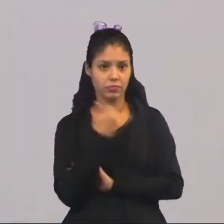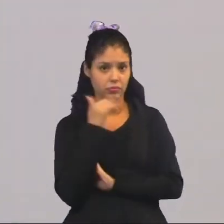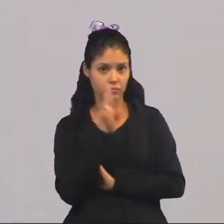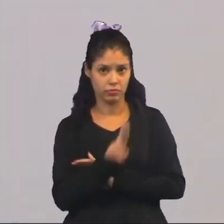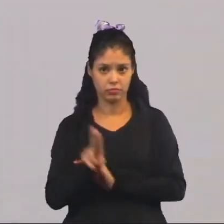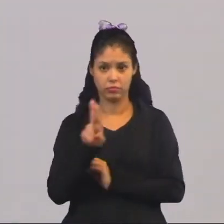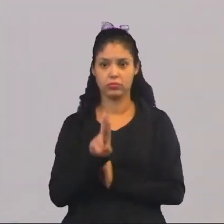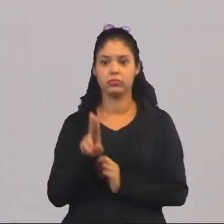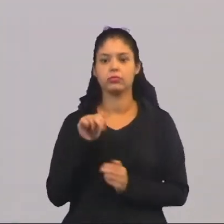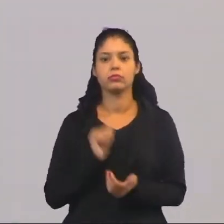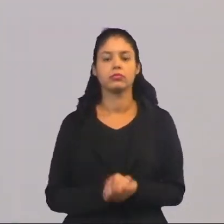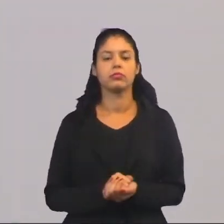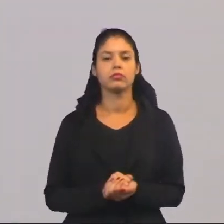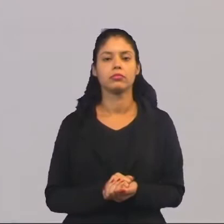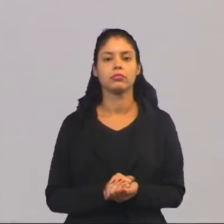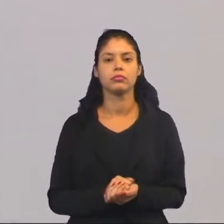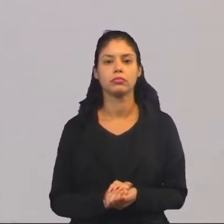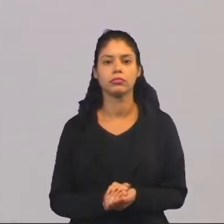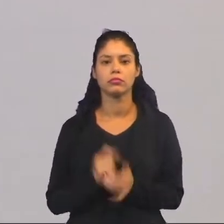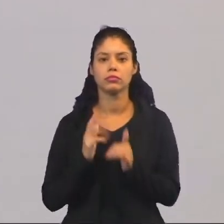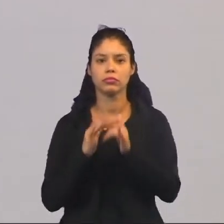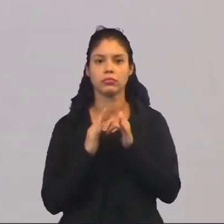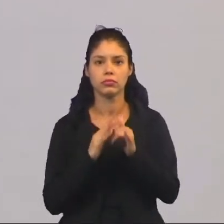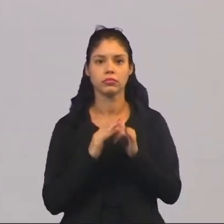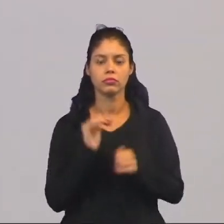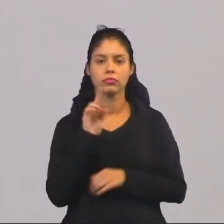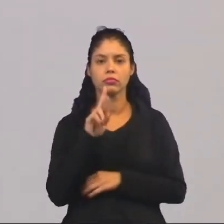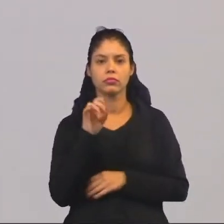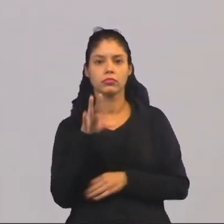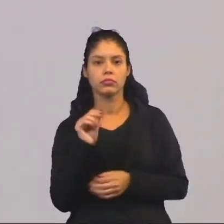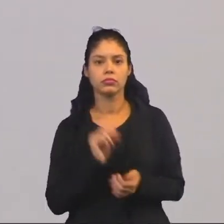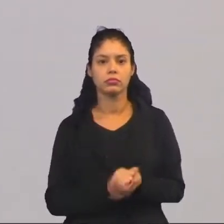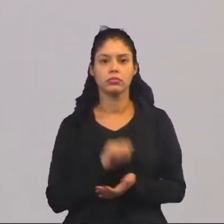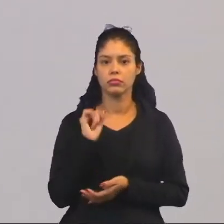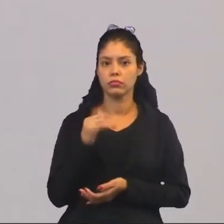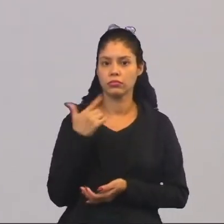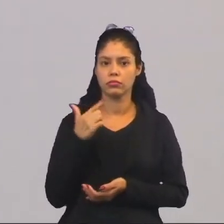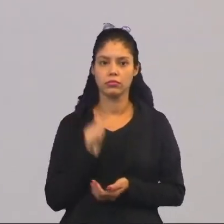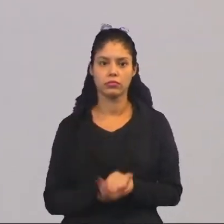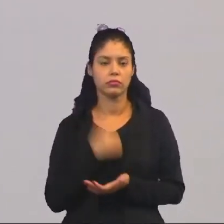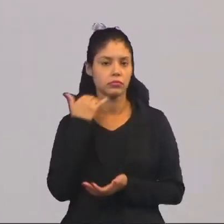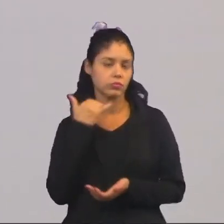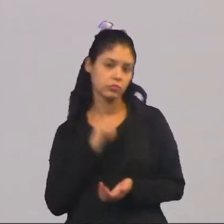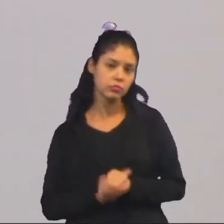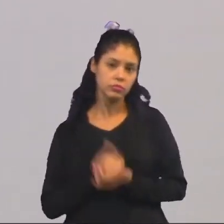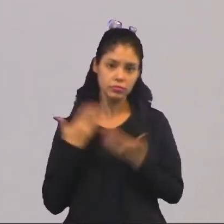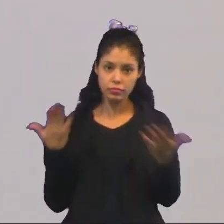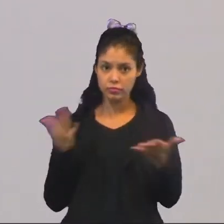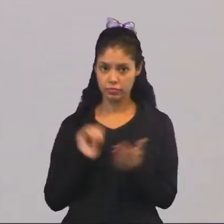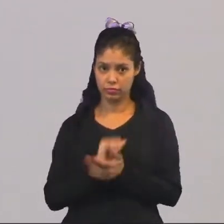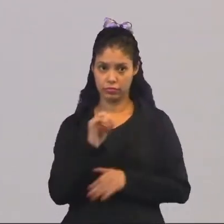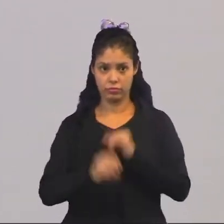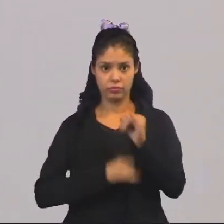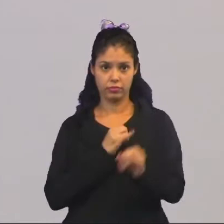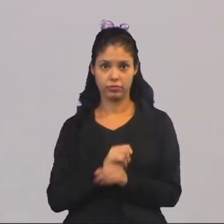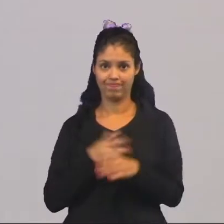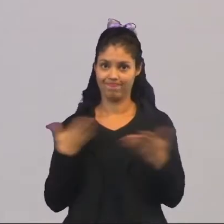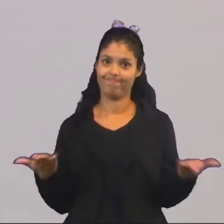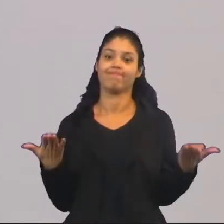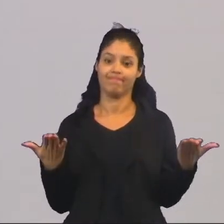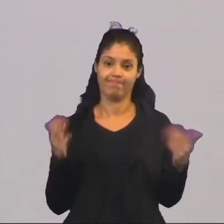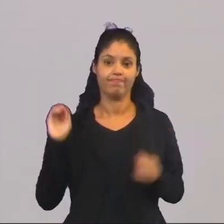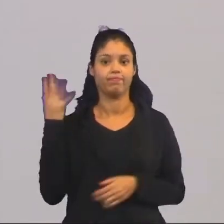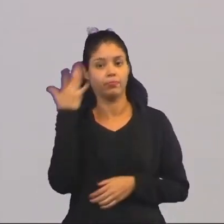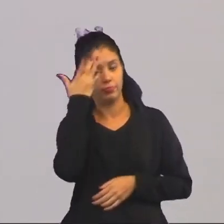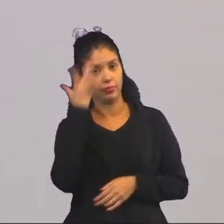usar ali um Google Maps para poder chegar em casa. Se não tiver com celular e não tiver internet, aí a coisa pega, né?